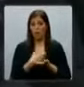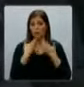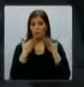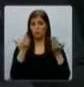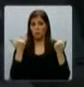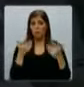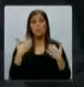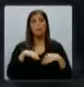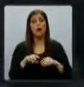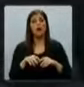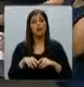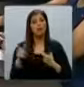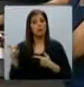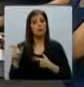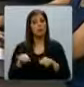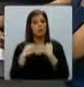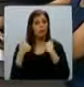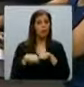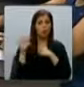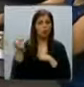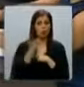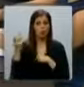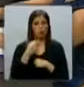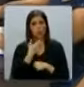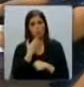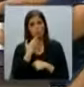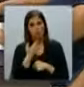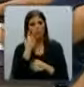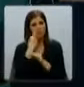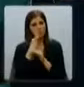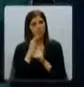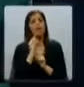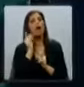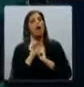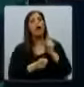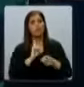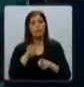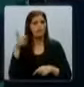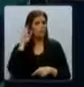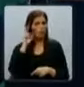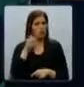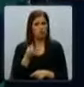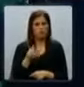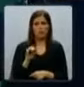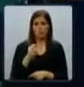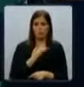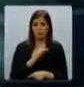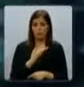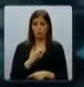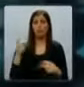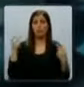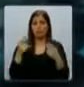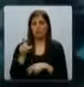lados já se pede definição de estratégia ovos nas distritais sociais-democratas e entre